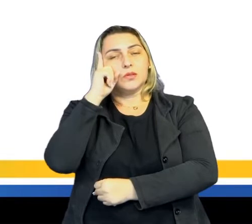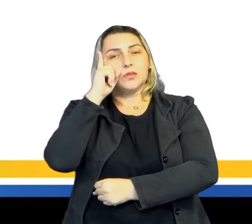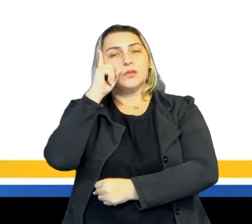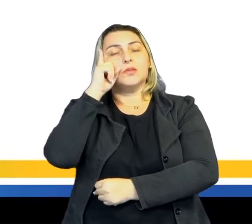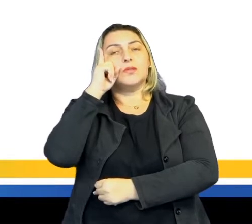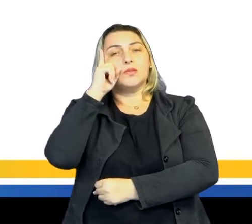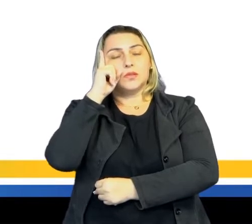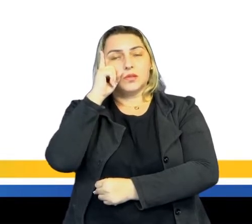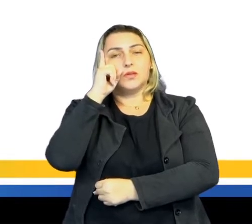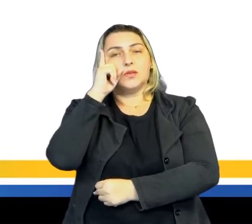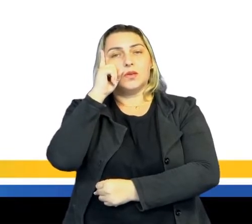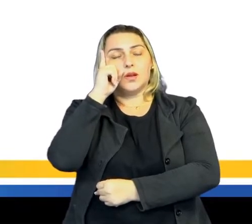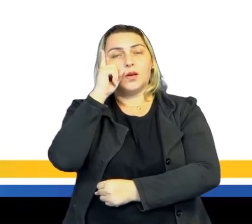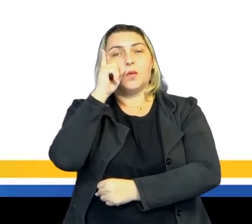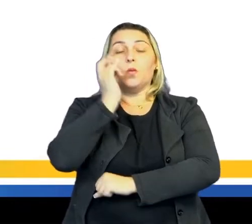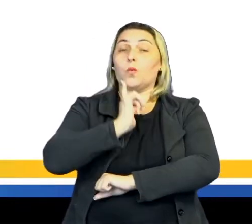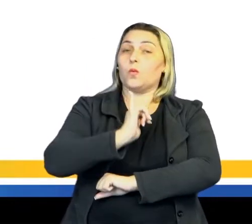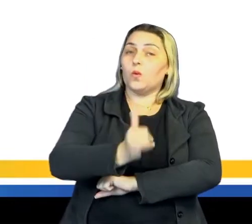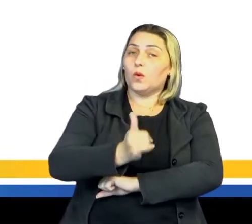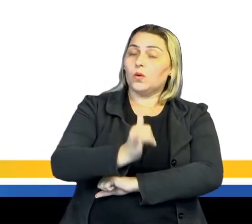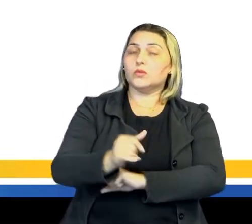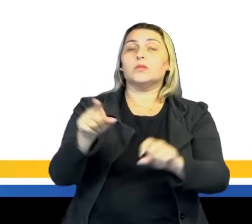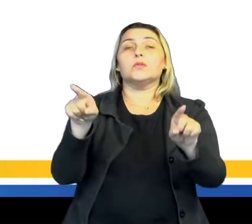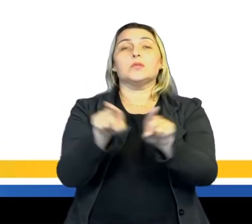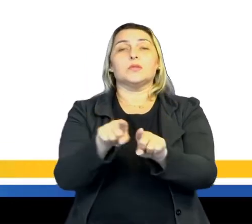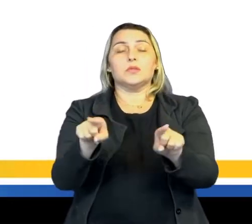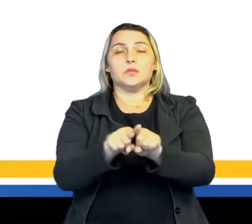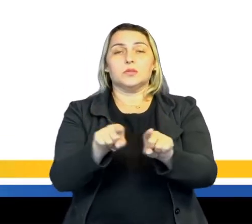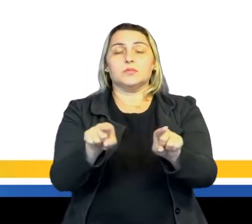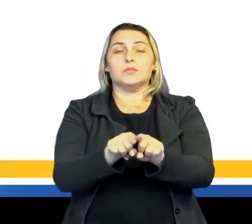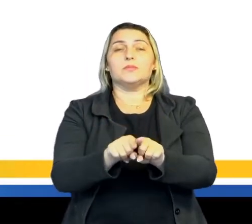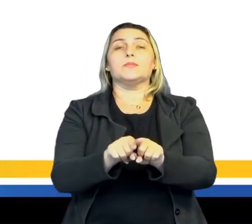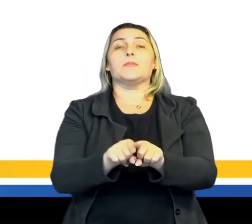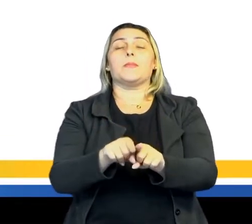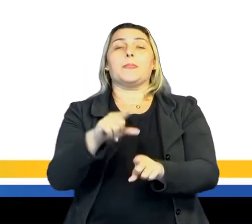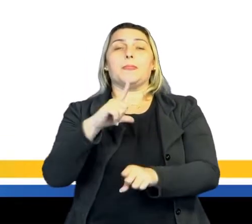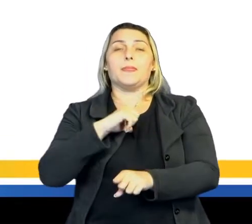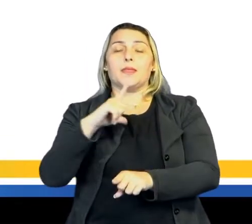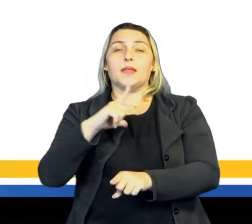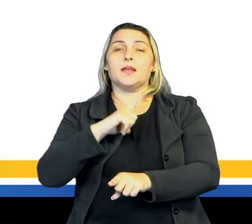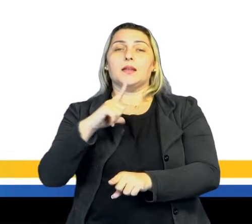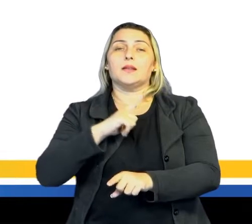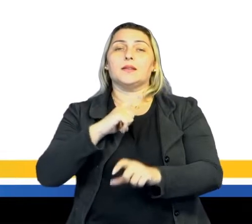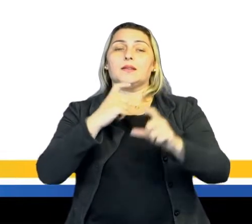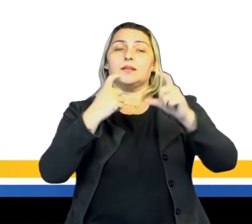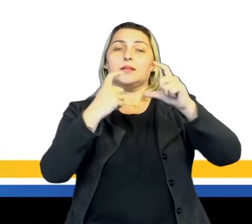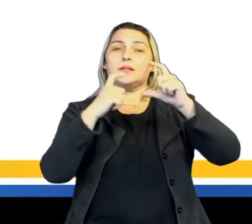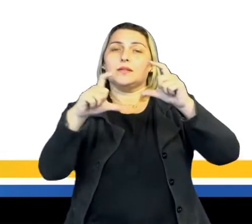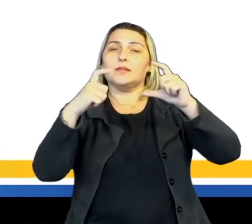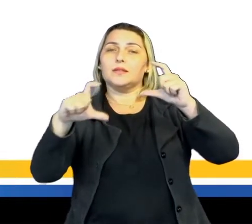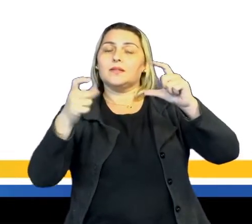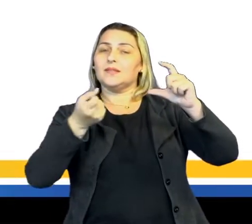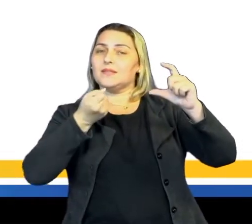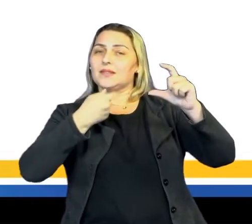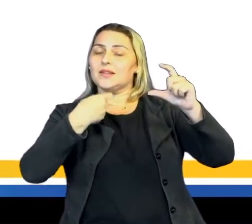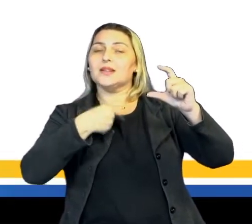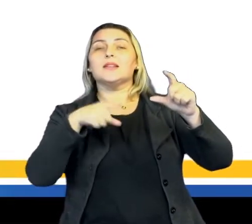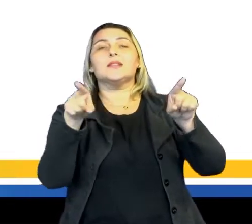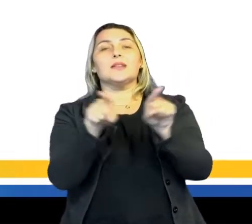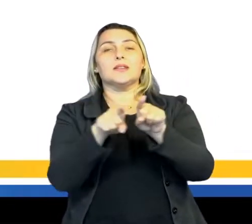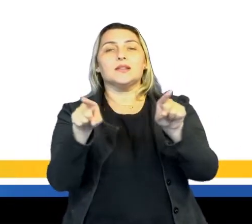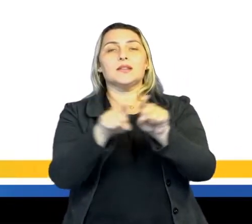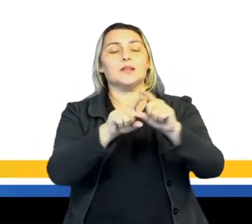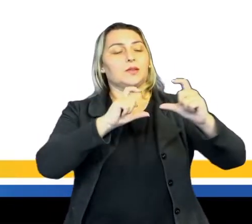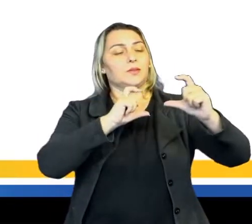conto fictício, né? Também um gênero narrativo. Nós temos a charge, temos também